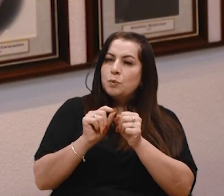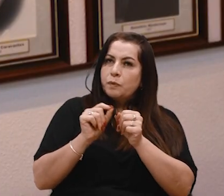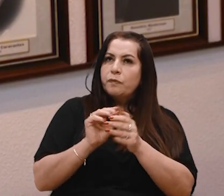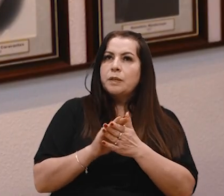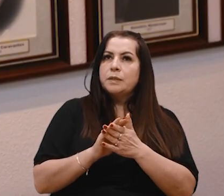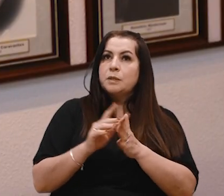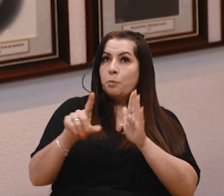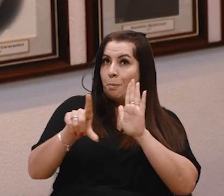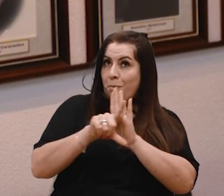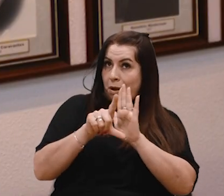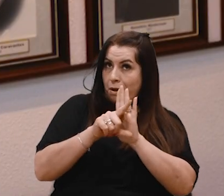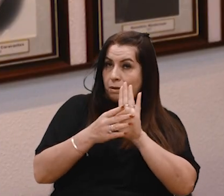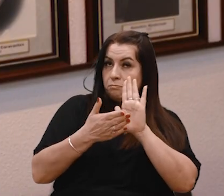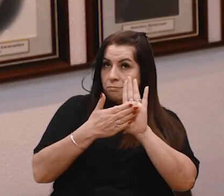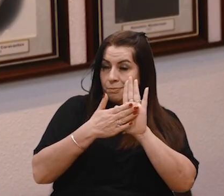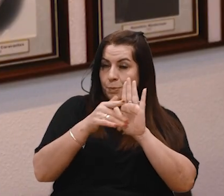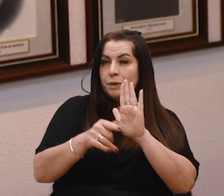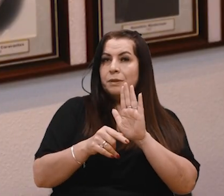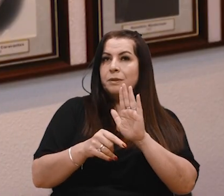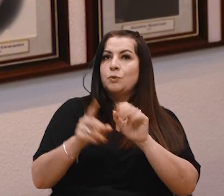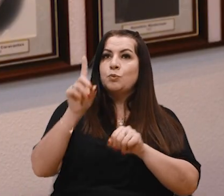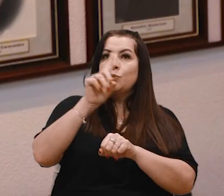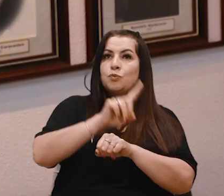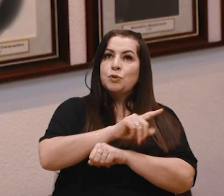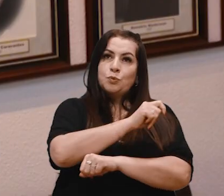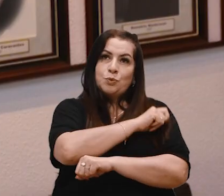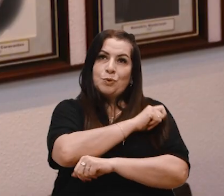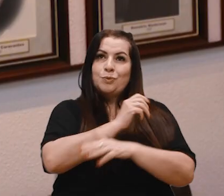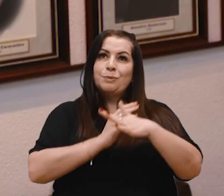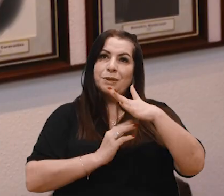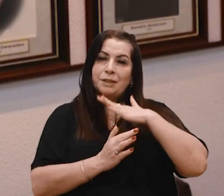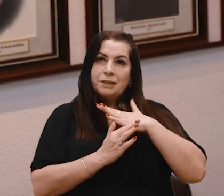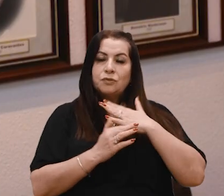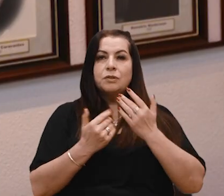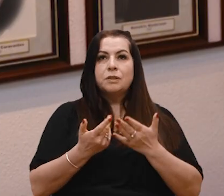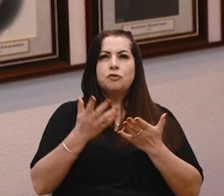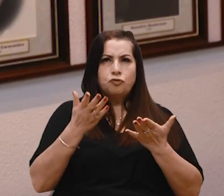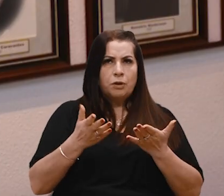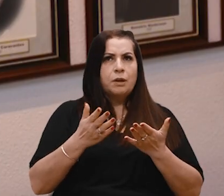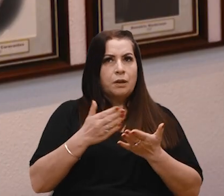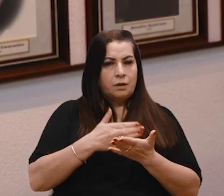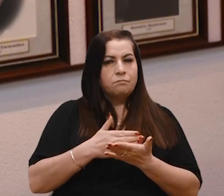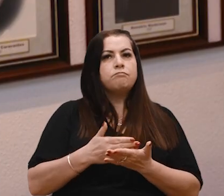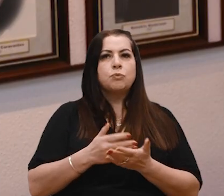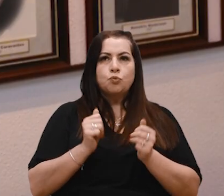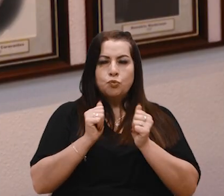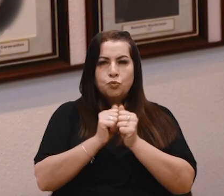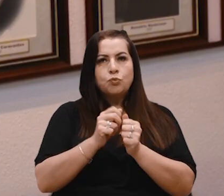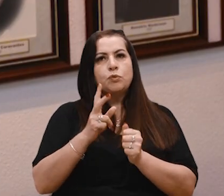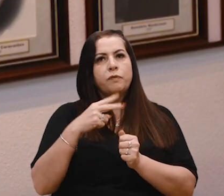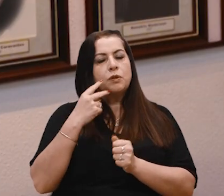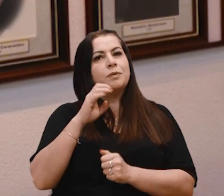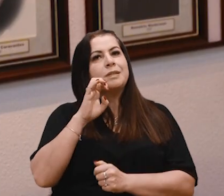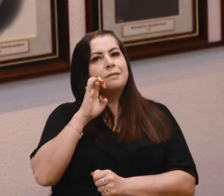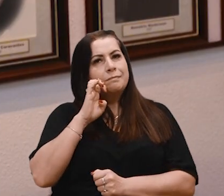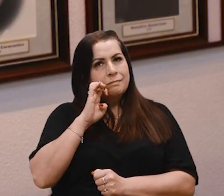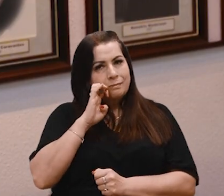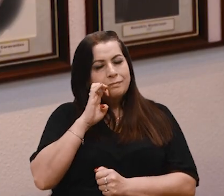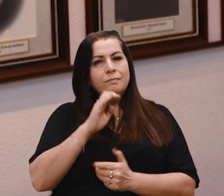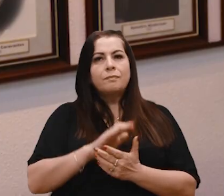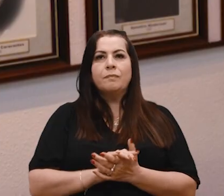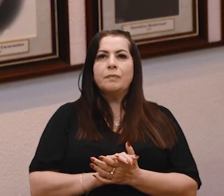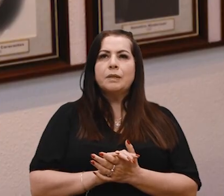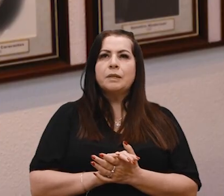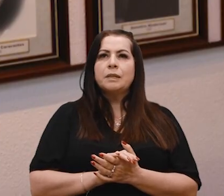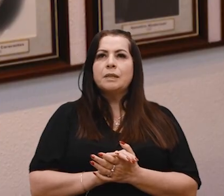naqueles estudos que a gente fez, né, uma lei, né, proporcionando o Dia do Estudante Imigrante. E a gente já de imediato, junto com a vereadora